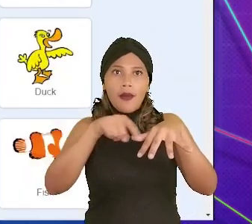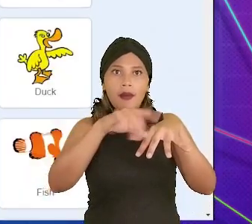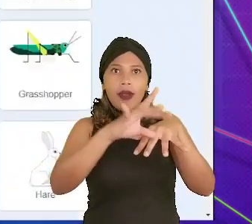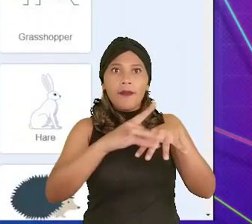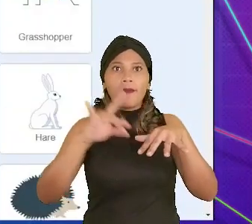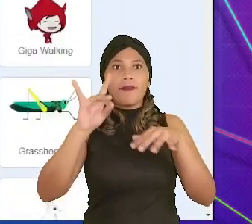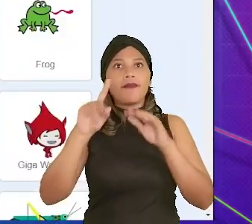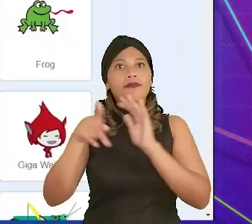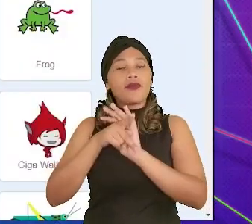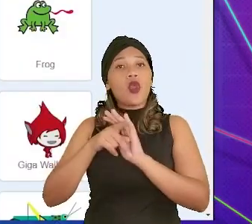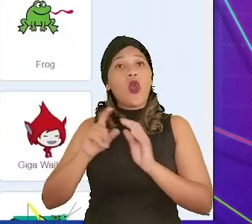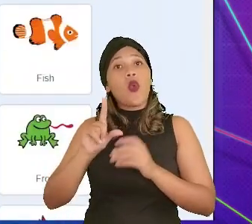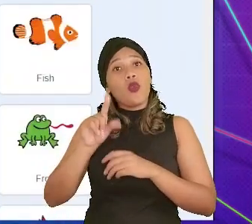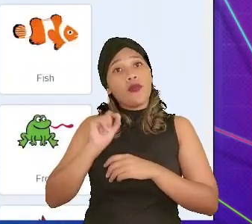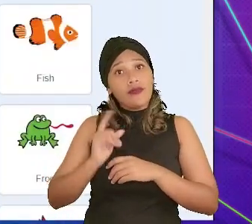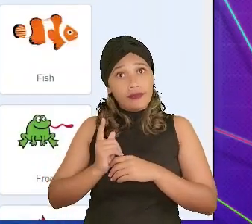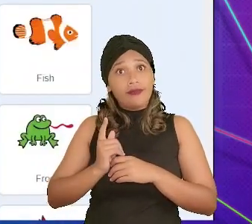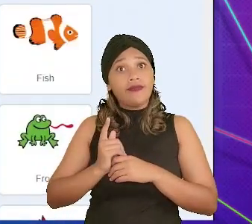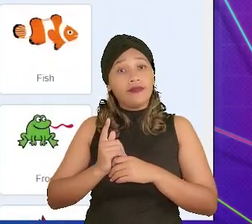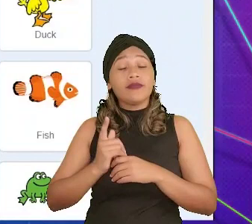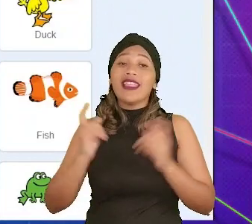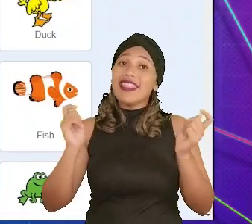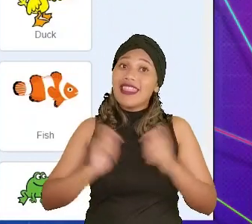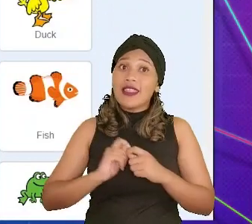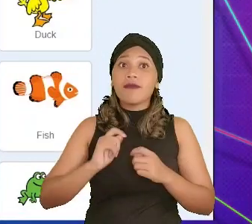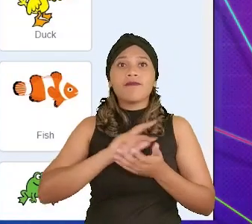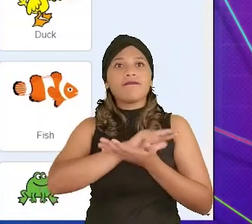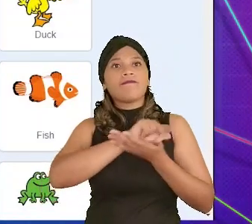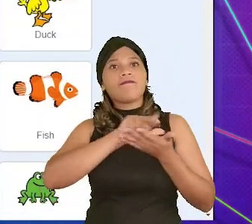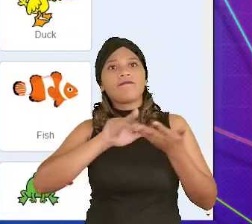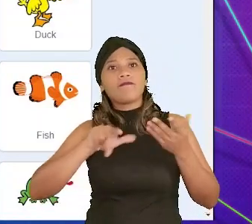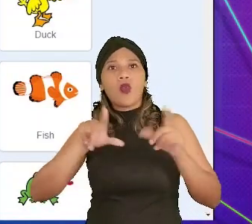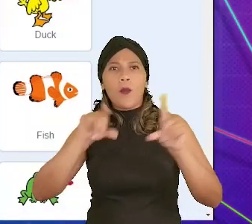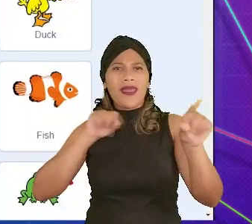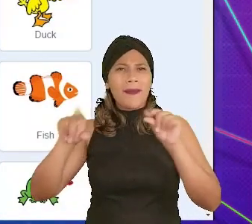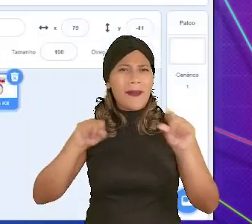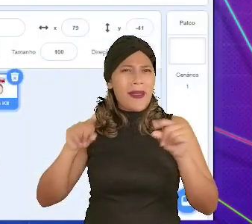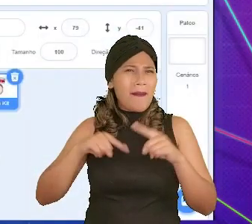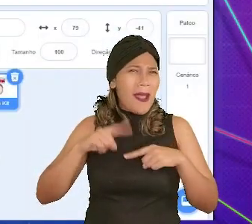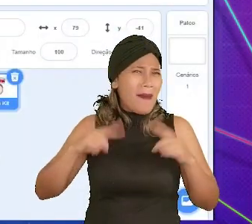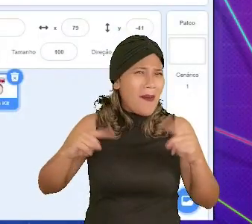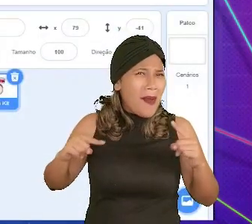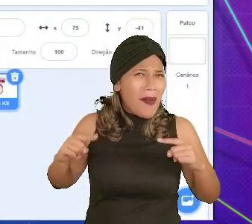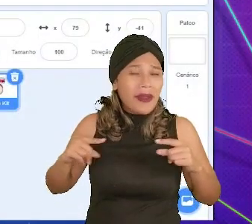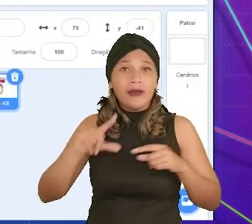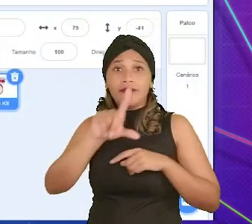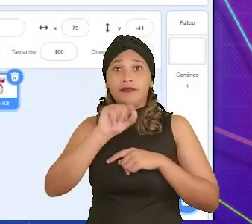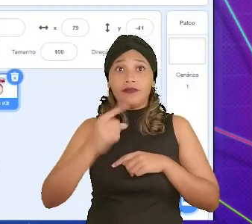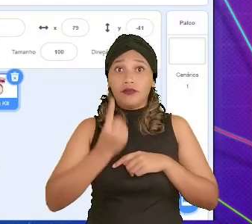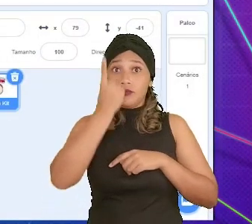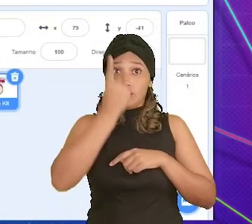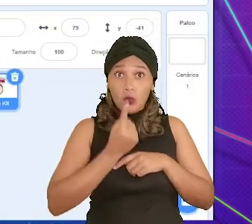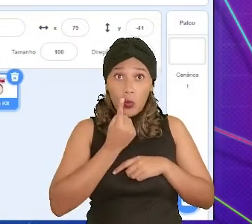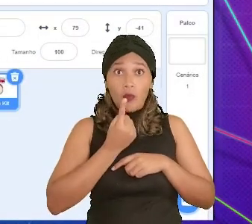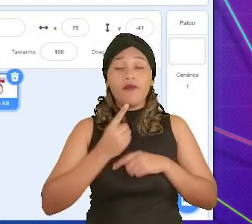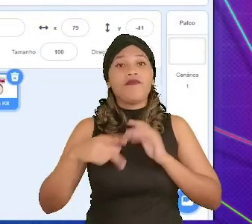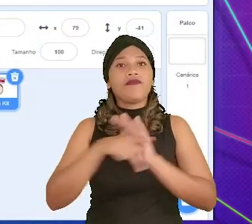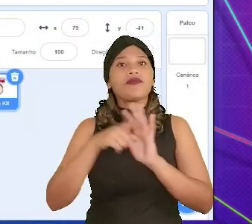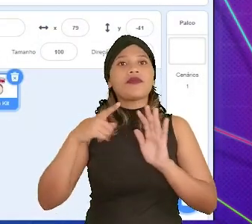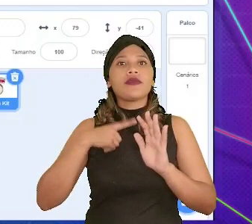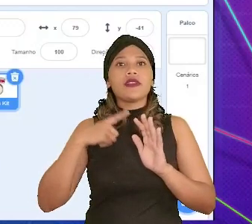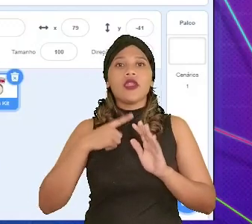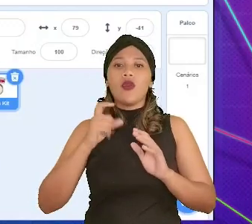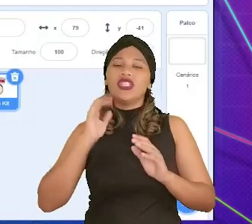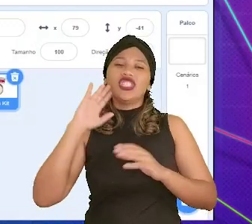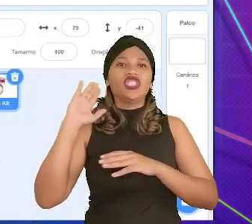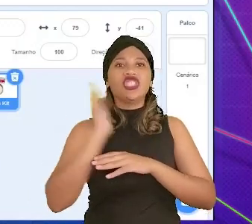a opção Things. Assim, podemos ver uma série de opções bem diversas. Ao selecionar uma das opções, o